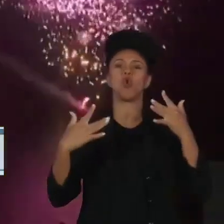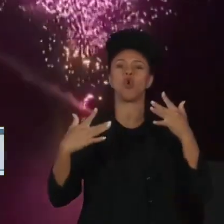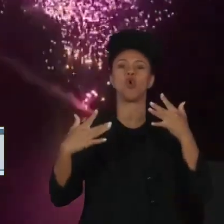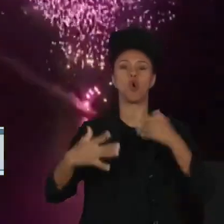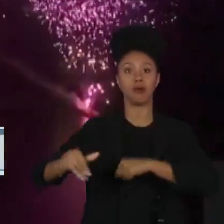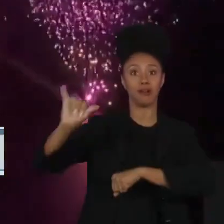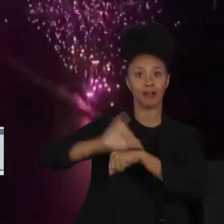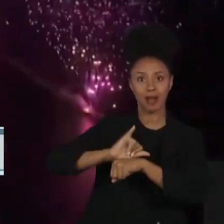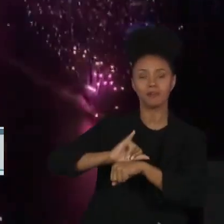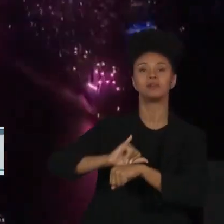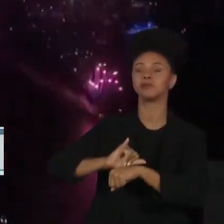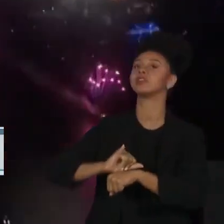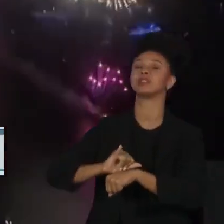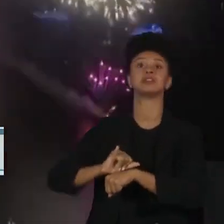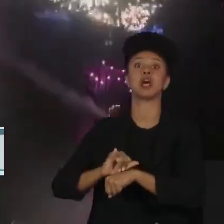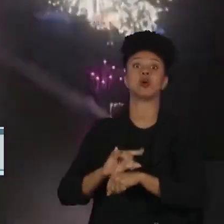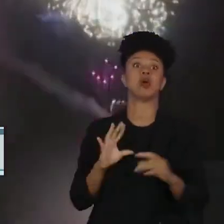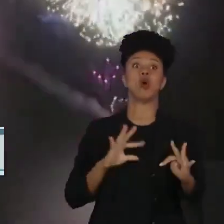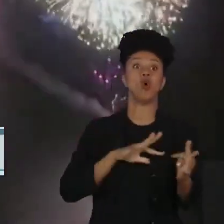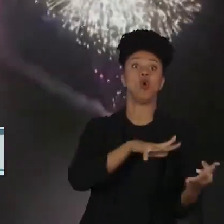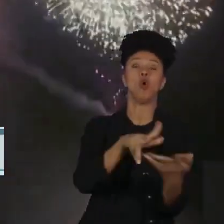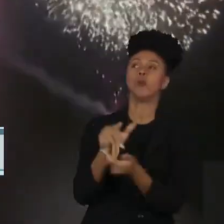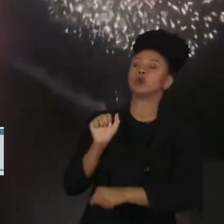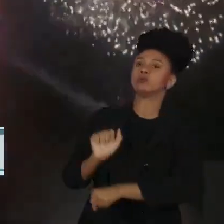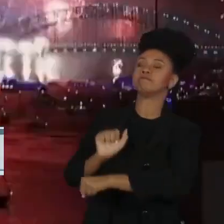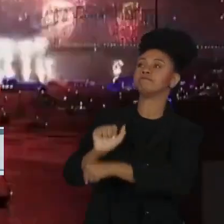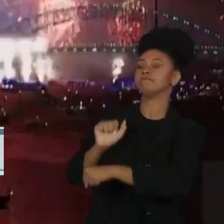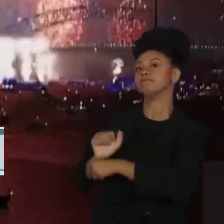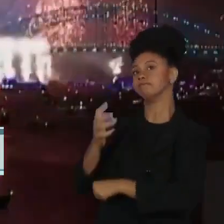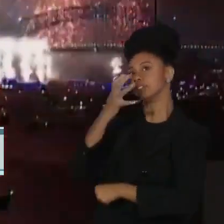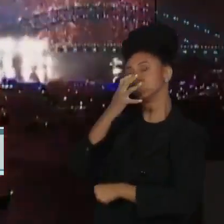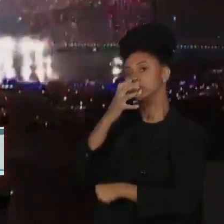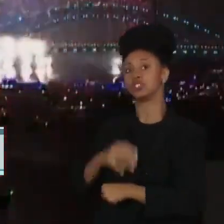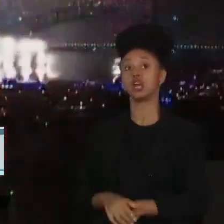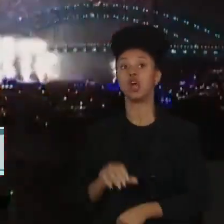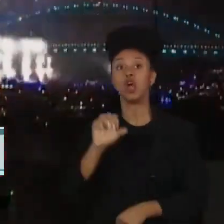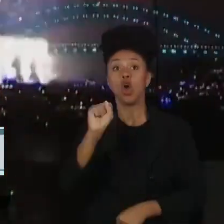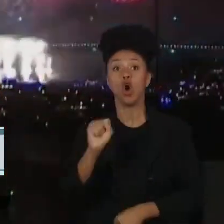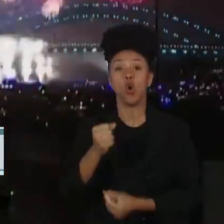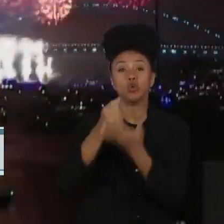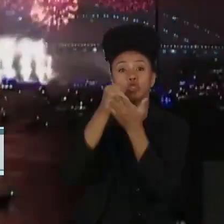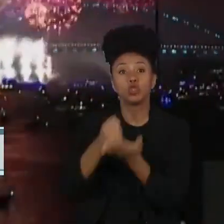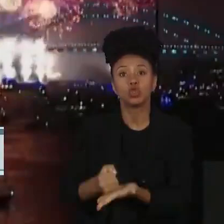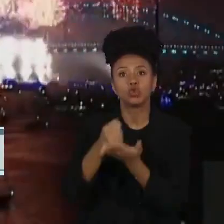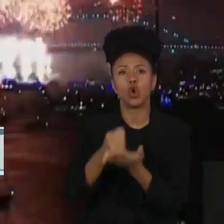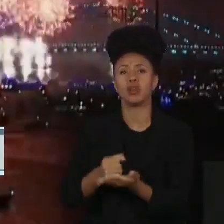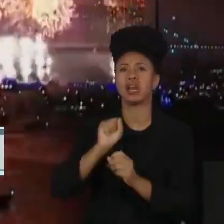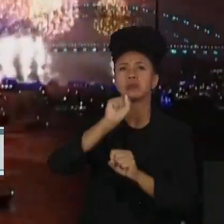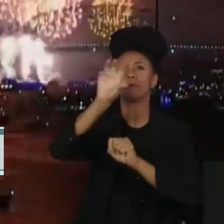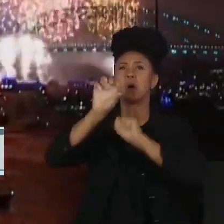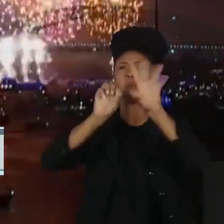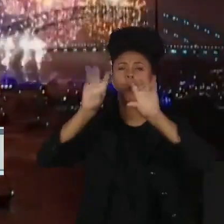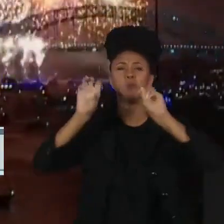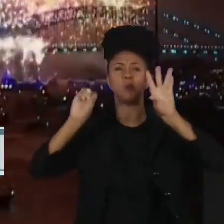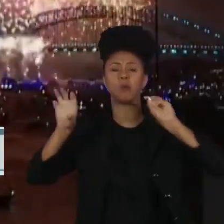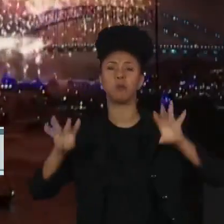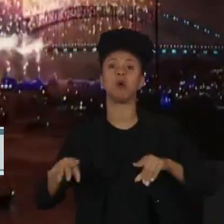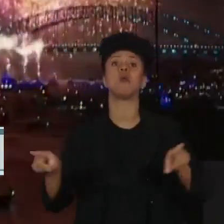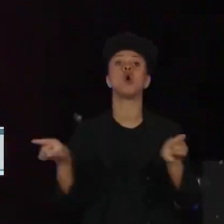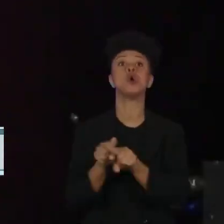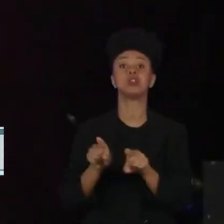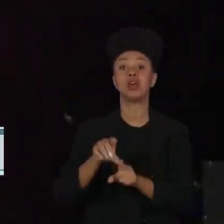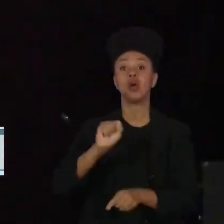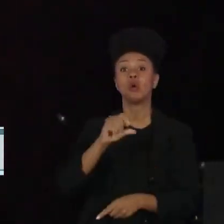Sydney é um dos mais aguardados do mundo. Foram 8,5 toneladas de fogos e 80 mil